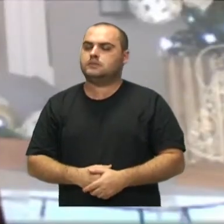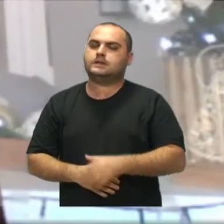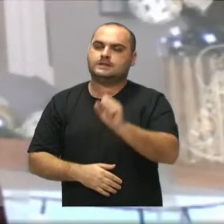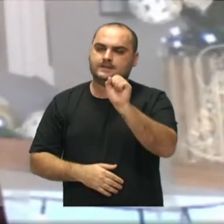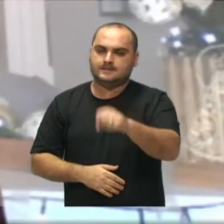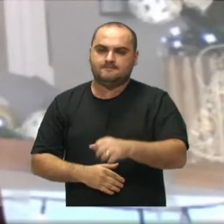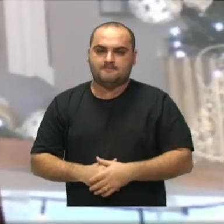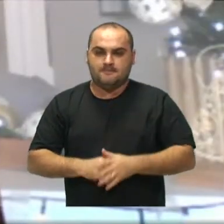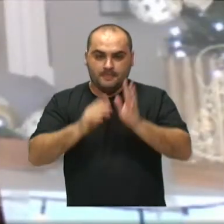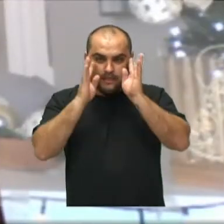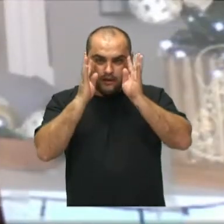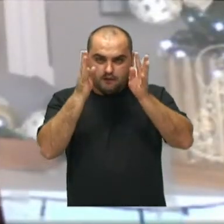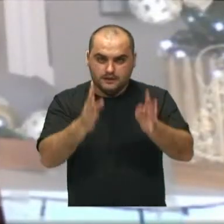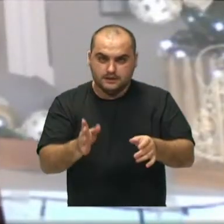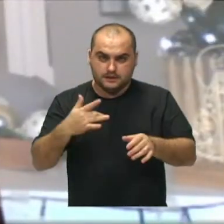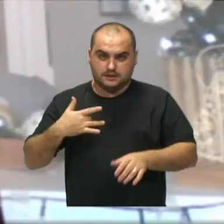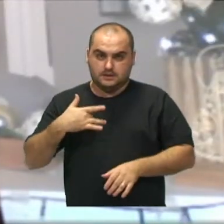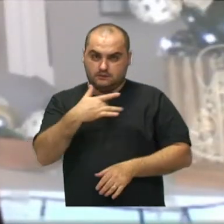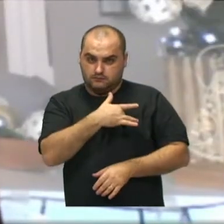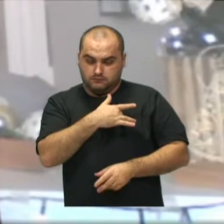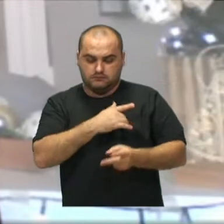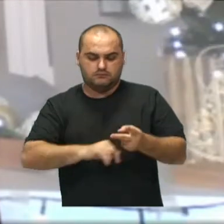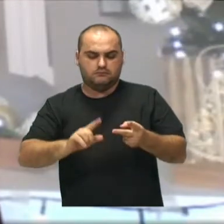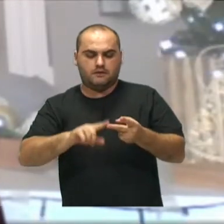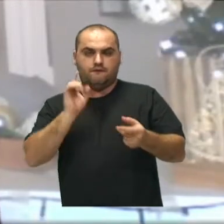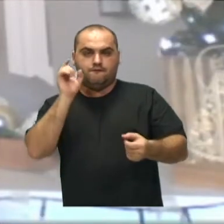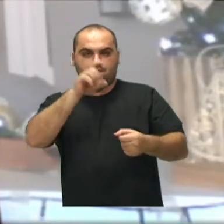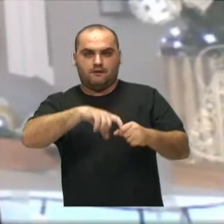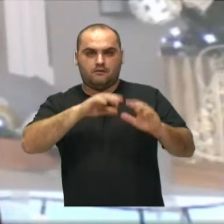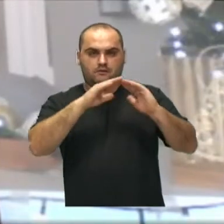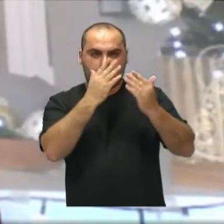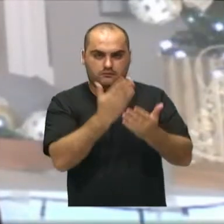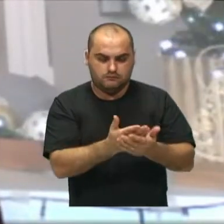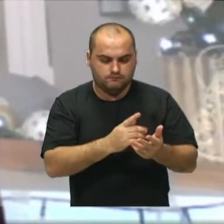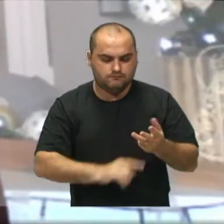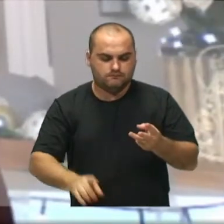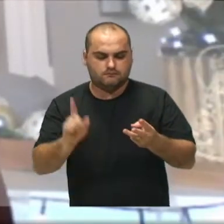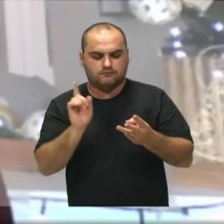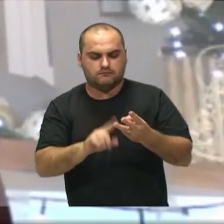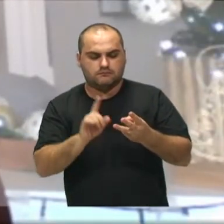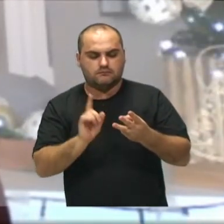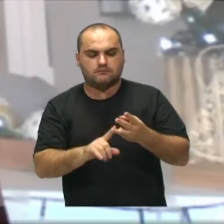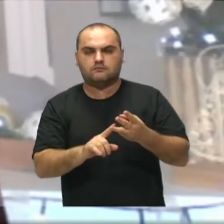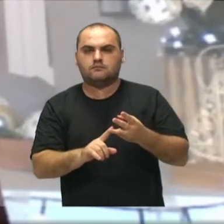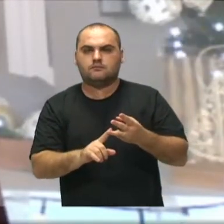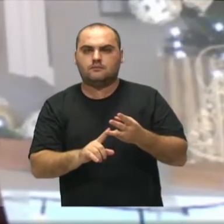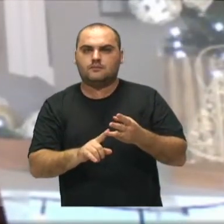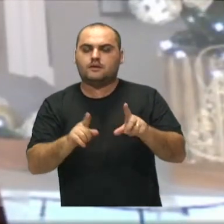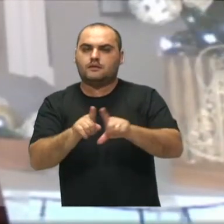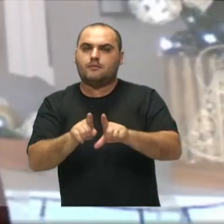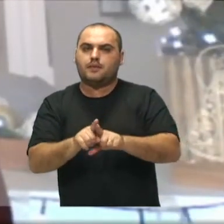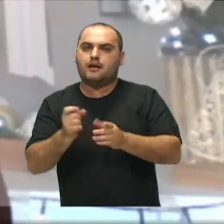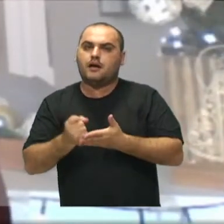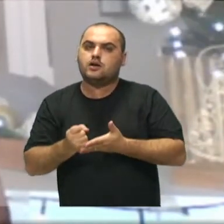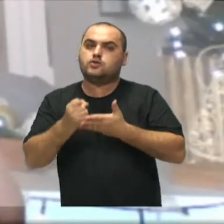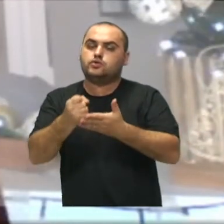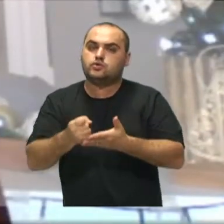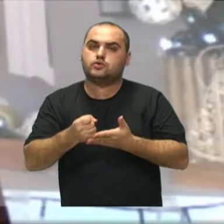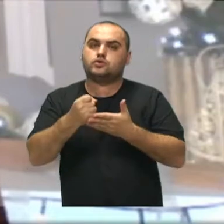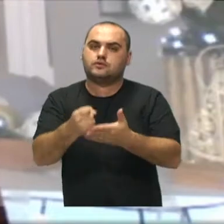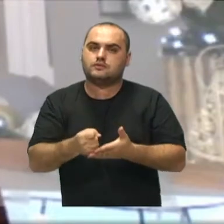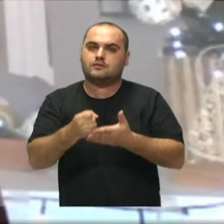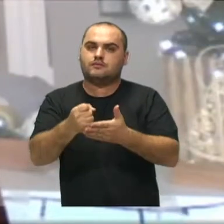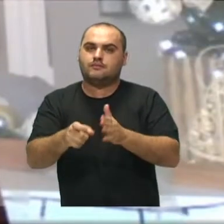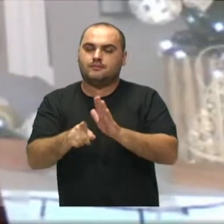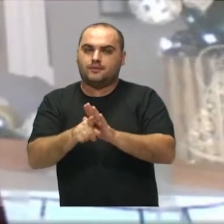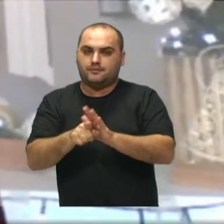são voltadas à saúde, ao retorno nas salas de aula e a que favorece, né, o